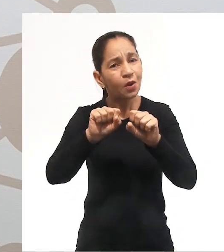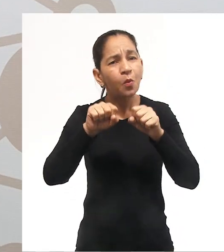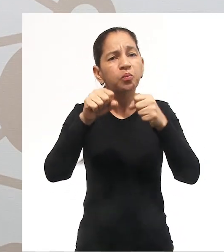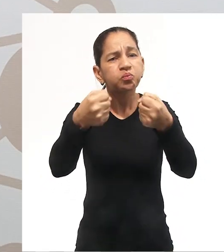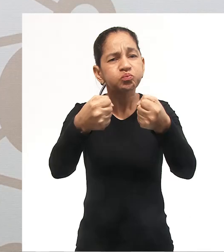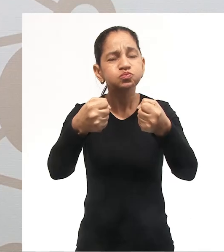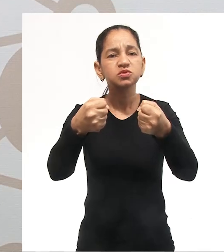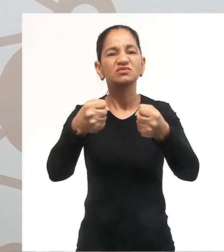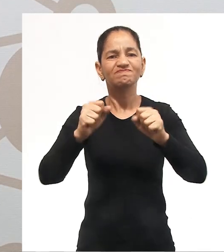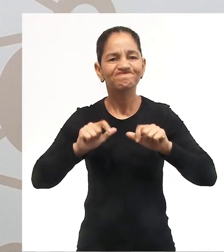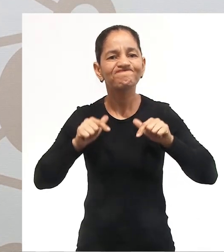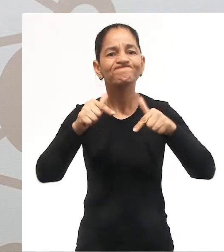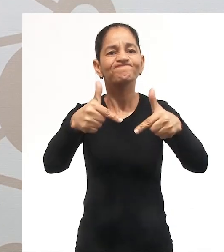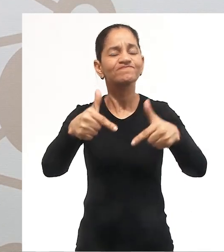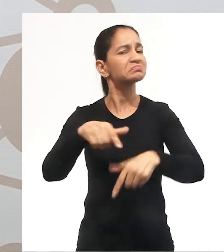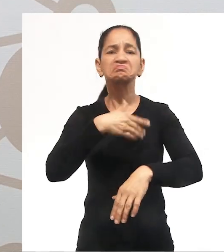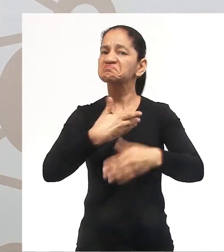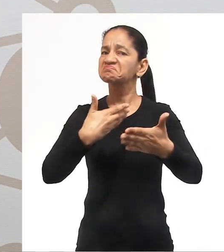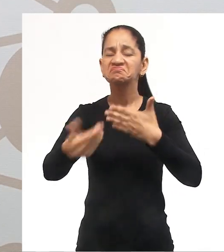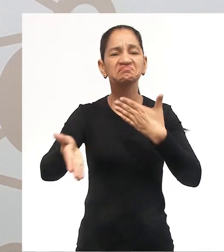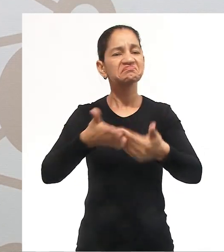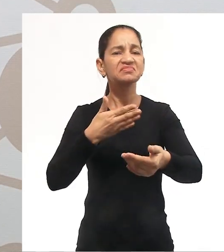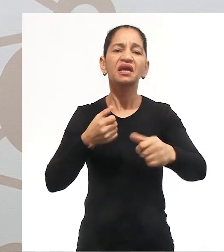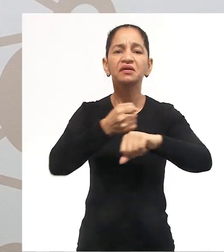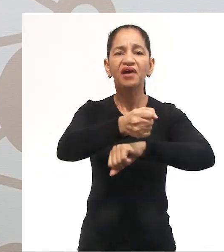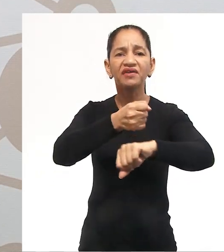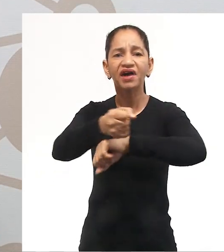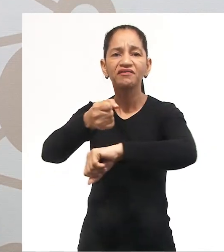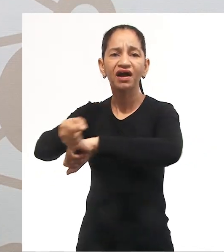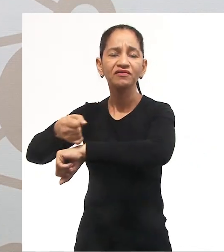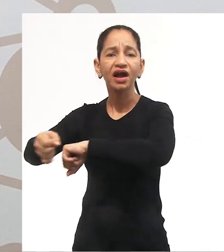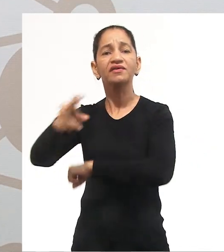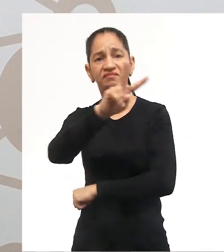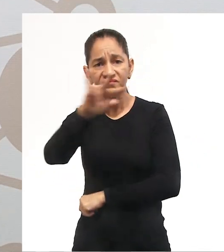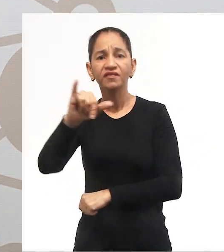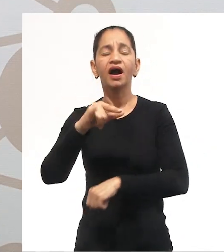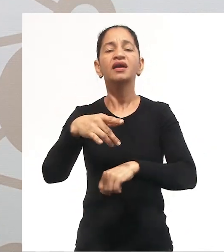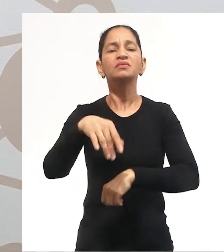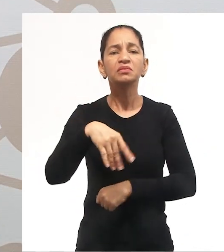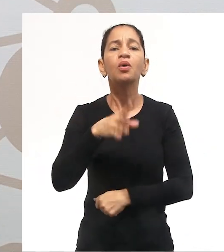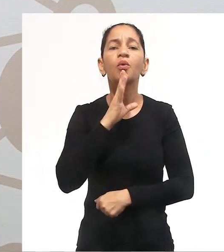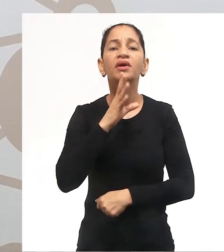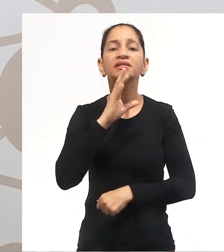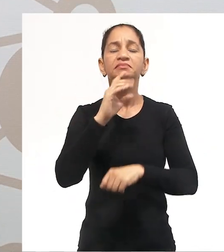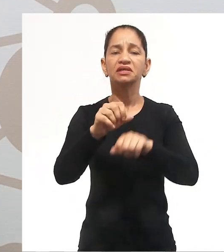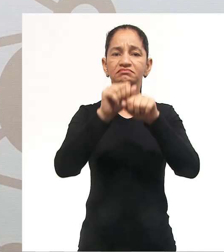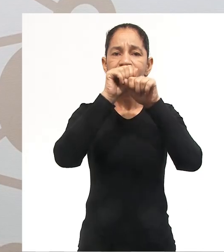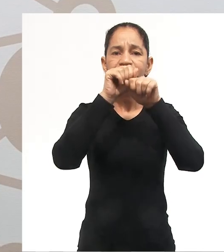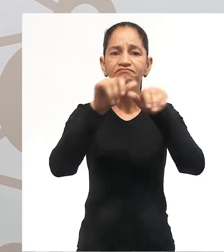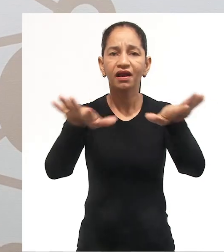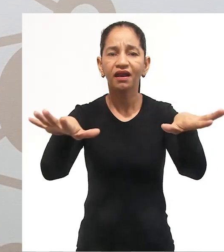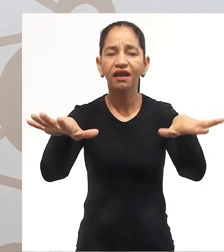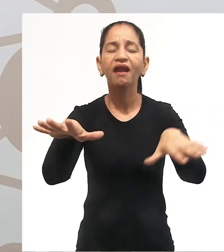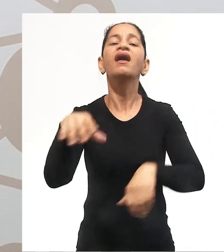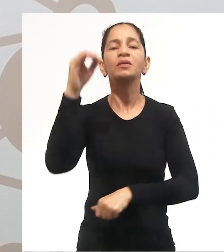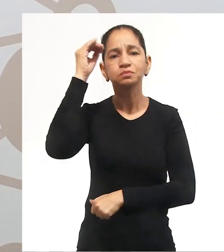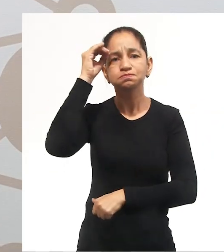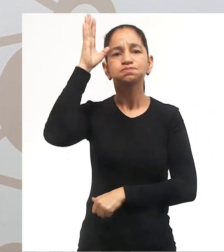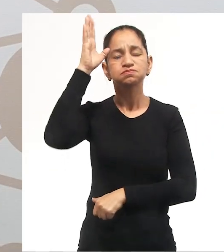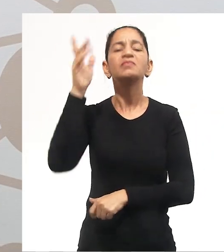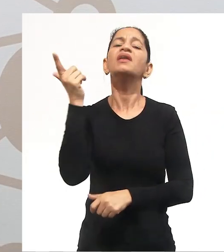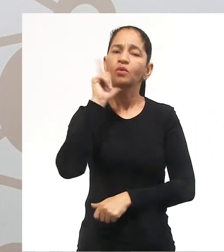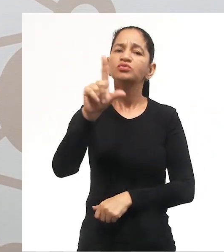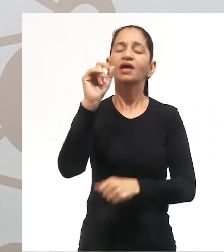ele se esforça de uma maneira que não importa o que ele está ali, o que ele trouxe, ele vai passar, ele vai ensinar